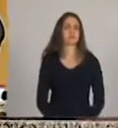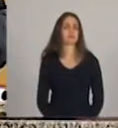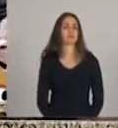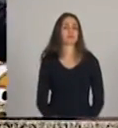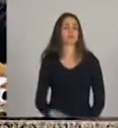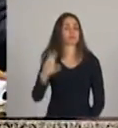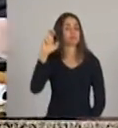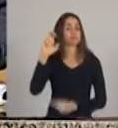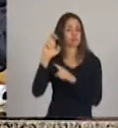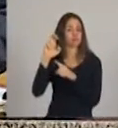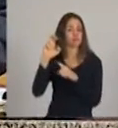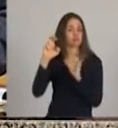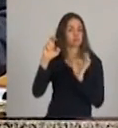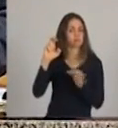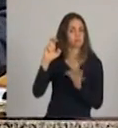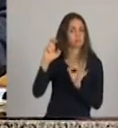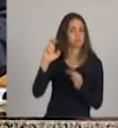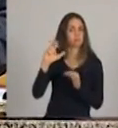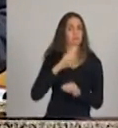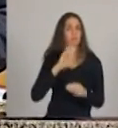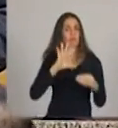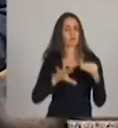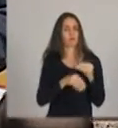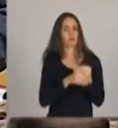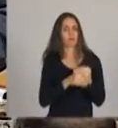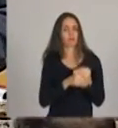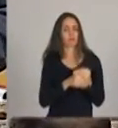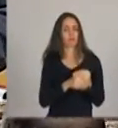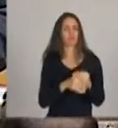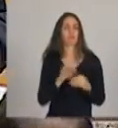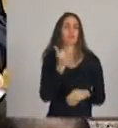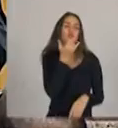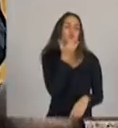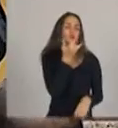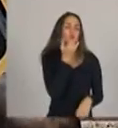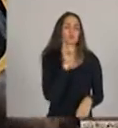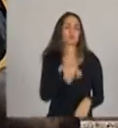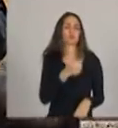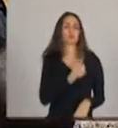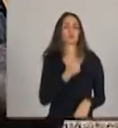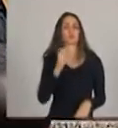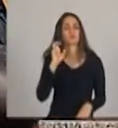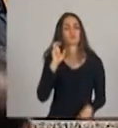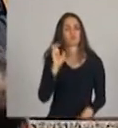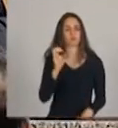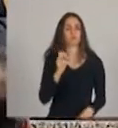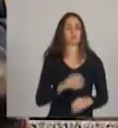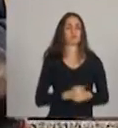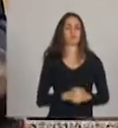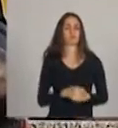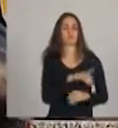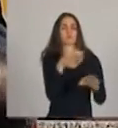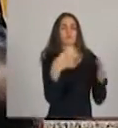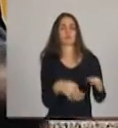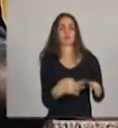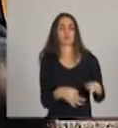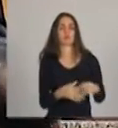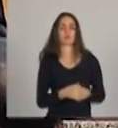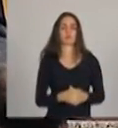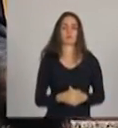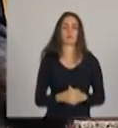É o item 5, deputado Vandinho, que tem a emenda. É isso mesmo. Um projeto de qualificação. Vossa Excelência tem razão.